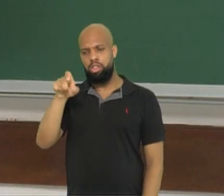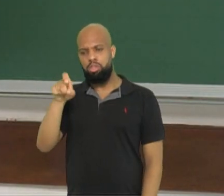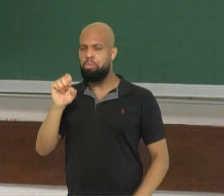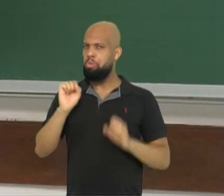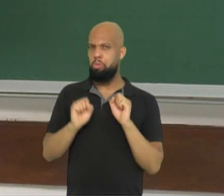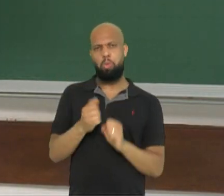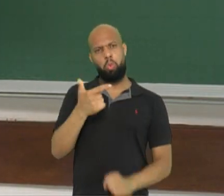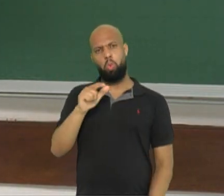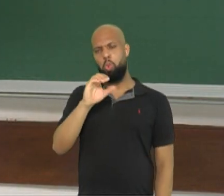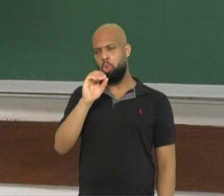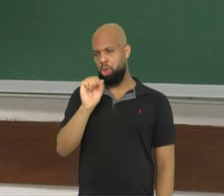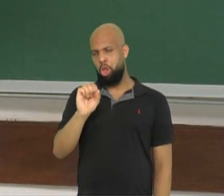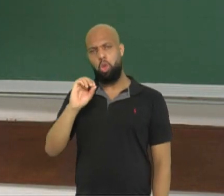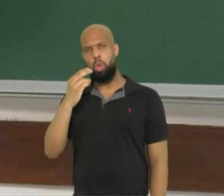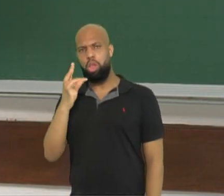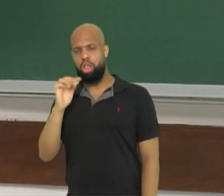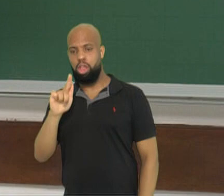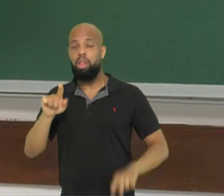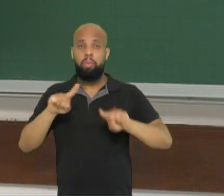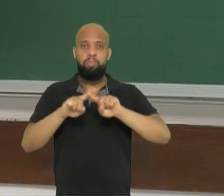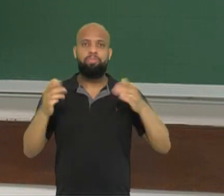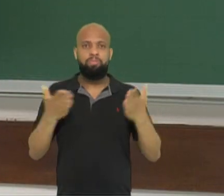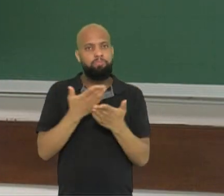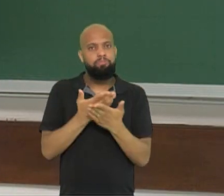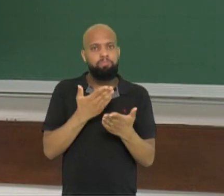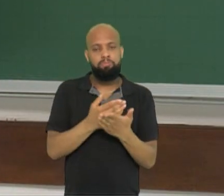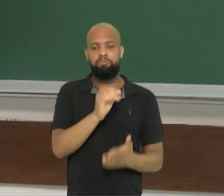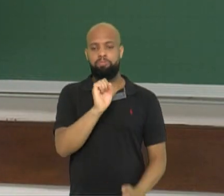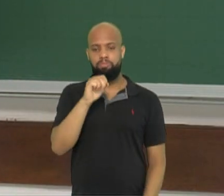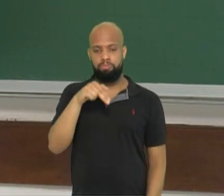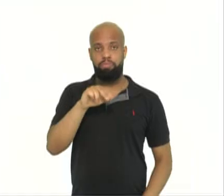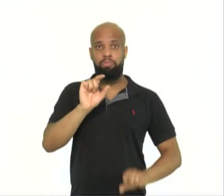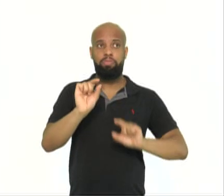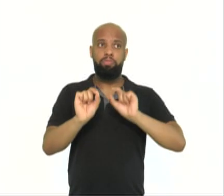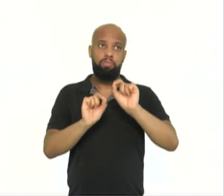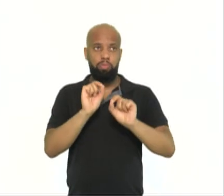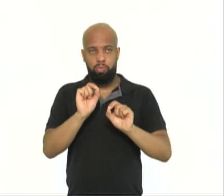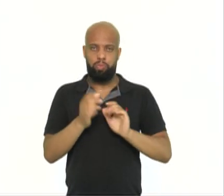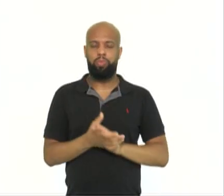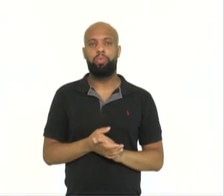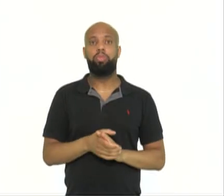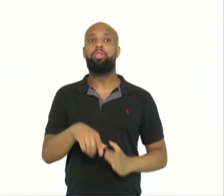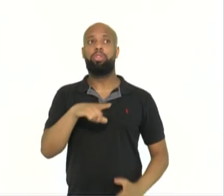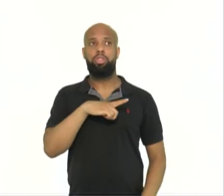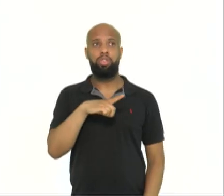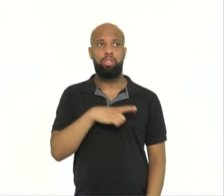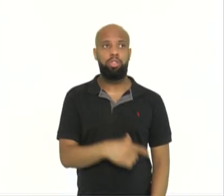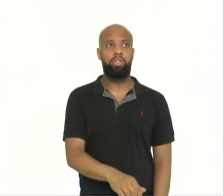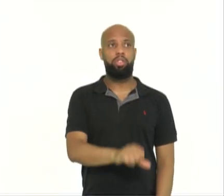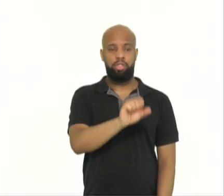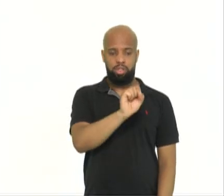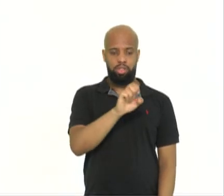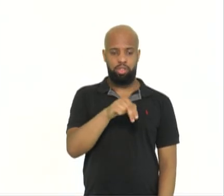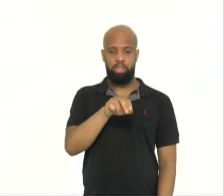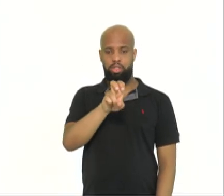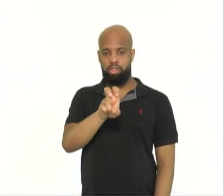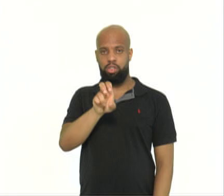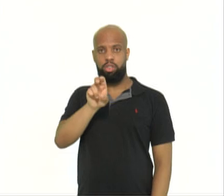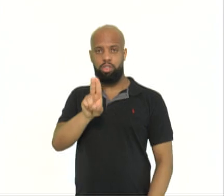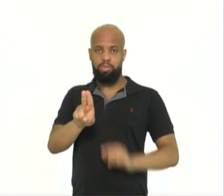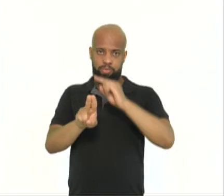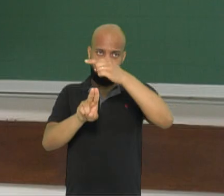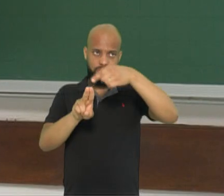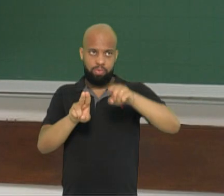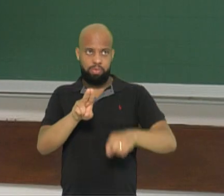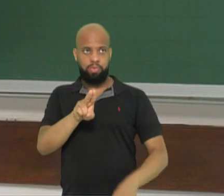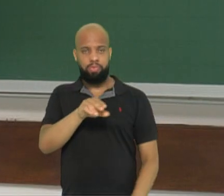tangente, mas a gente está estudando a função seno. Então, seno de 5π sobre 6, 5π sobre 6, né?